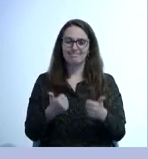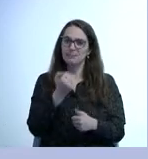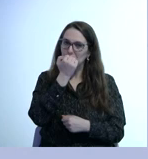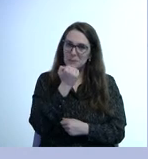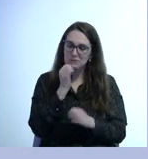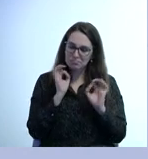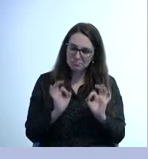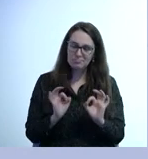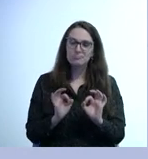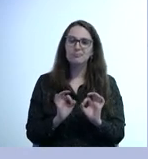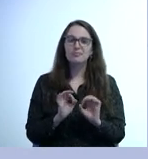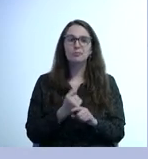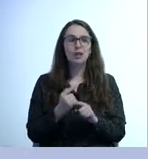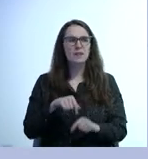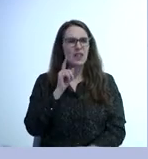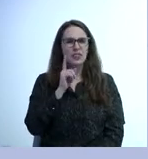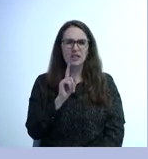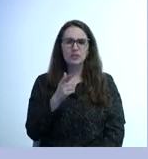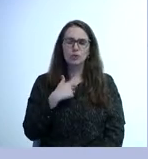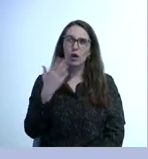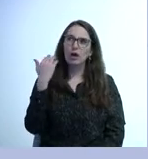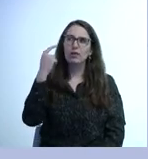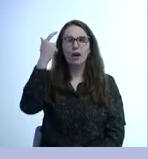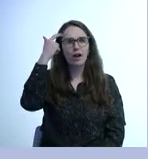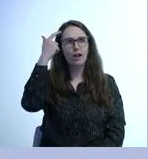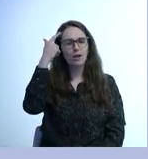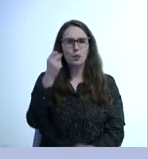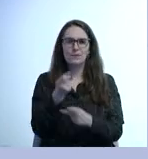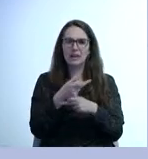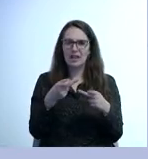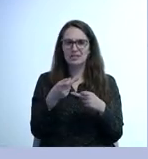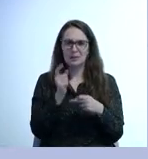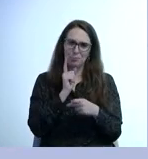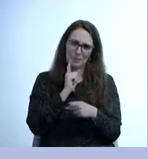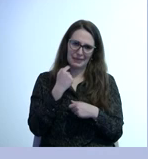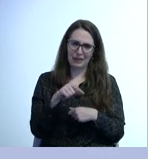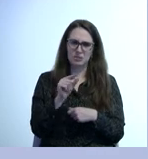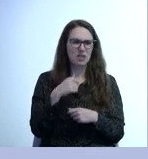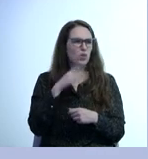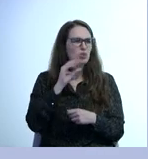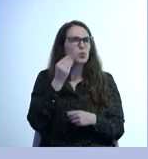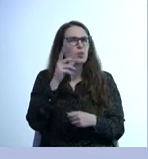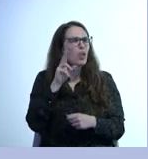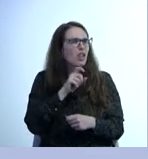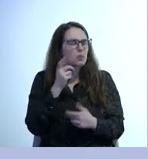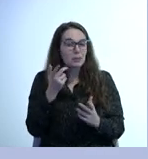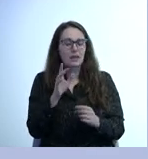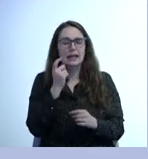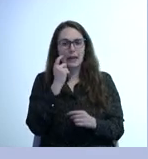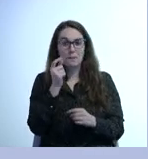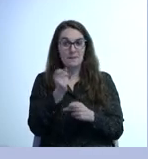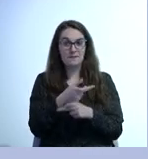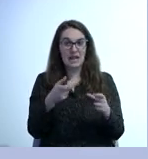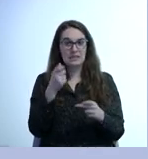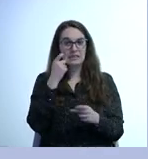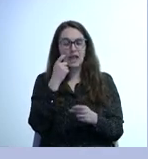prazer. Nestes dias eu tenho-me lembrado de uma frase, uma coisa assim mais ou menos cómica, nem sei de onde é que isto veio, mas que era do